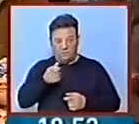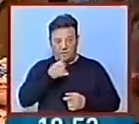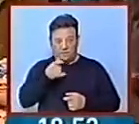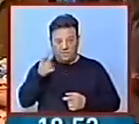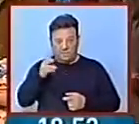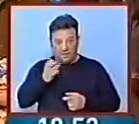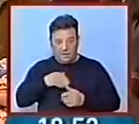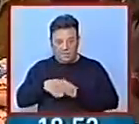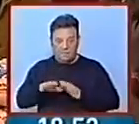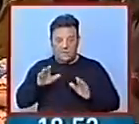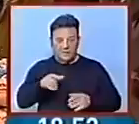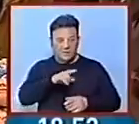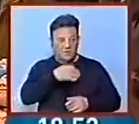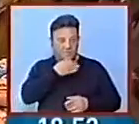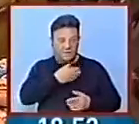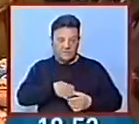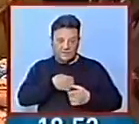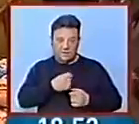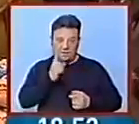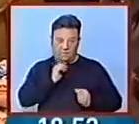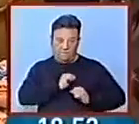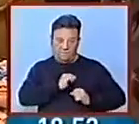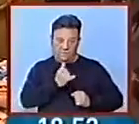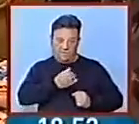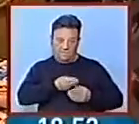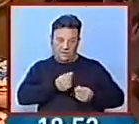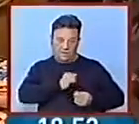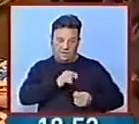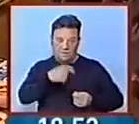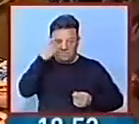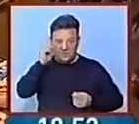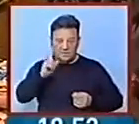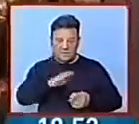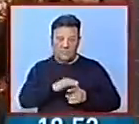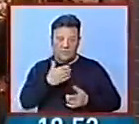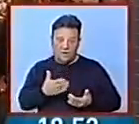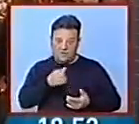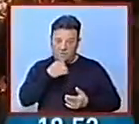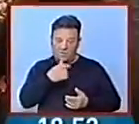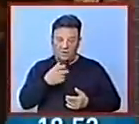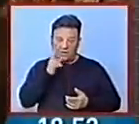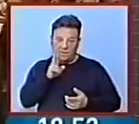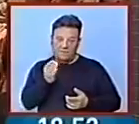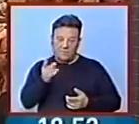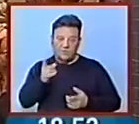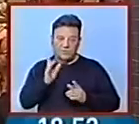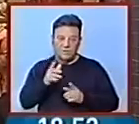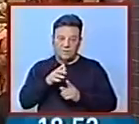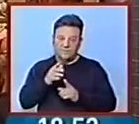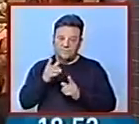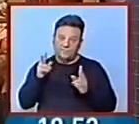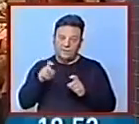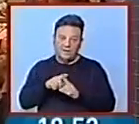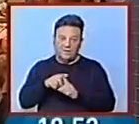será que os falantes locais a sentem como um património imaterial? Eu penso que não, até porque hoje em dia assistimos muito a fenómenos